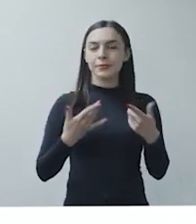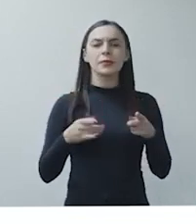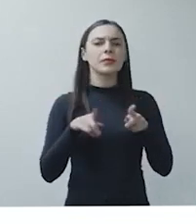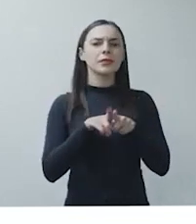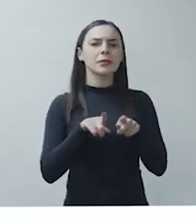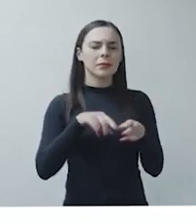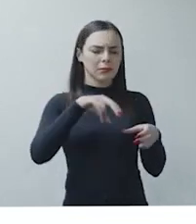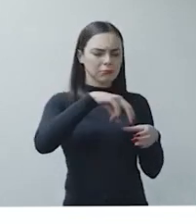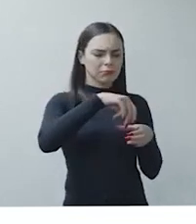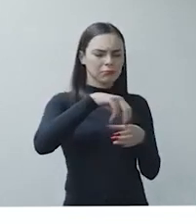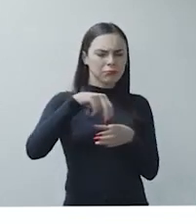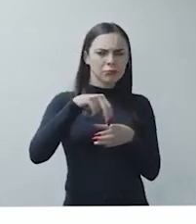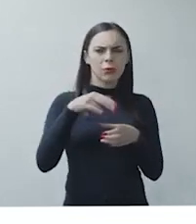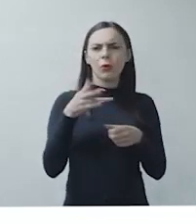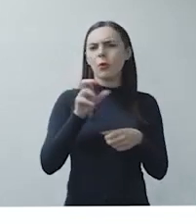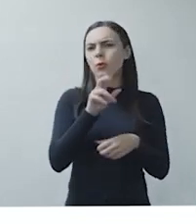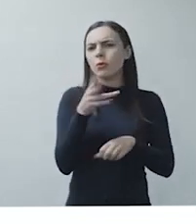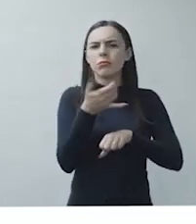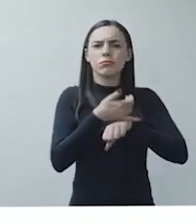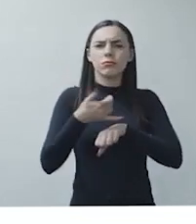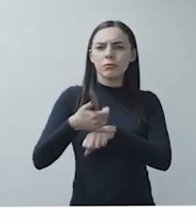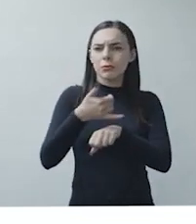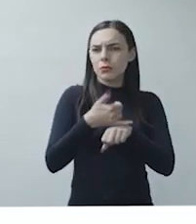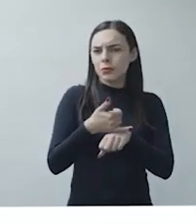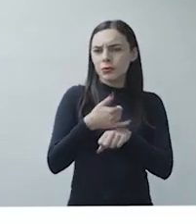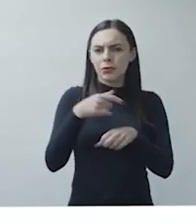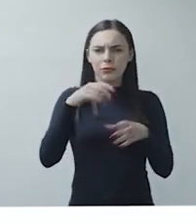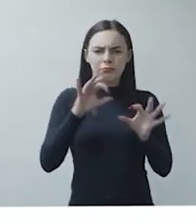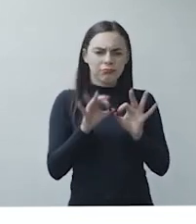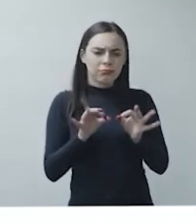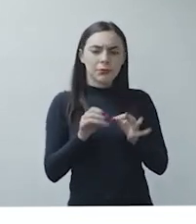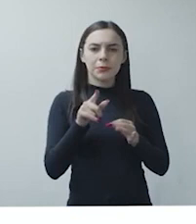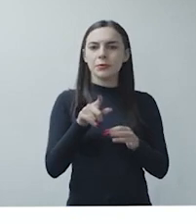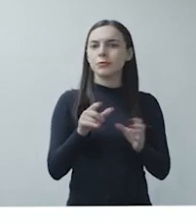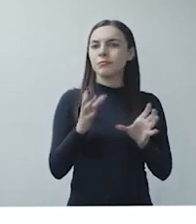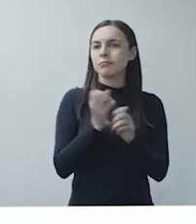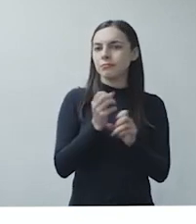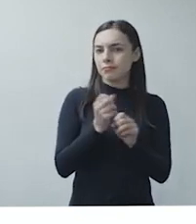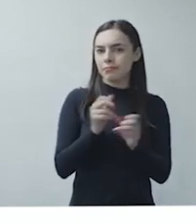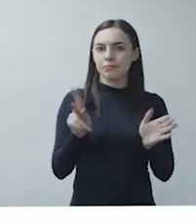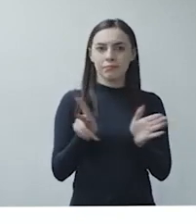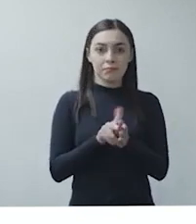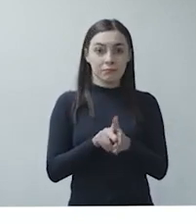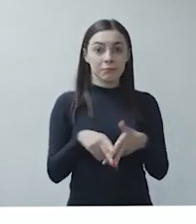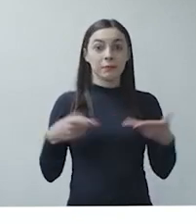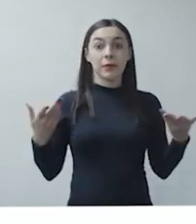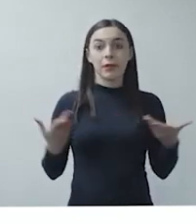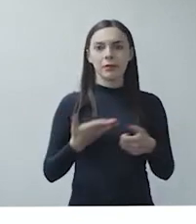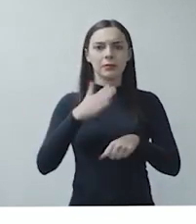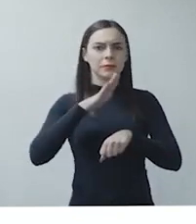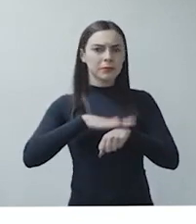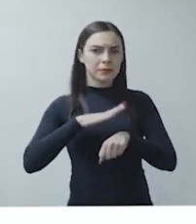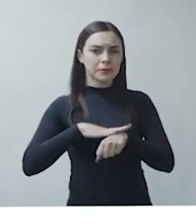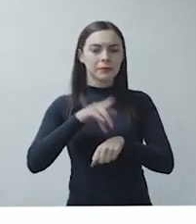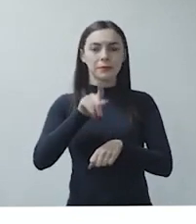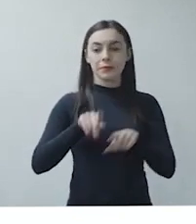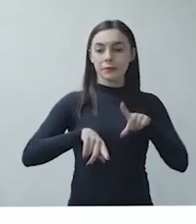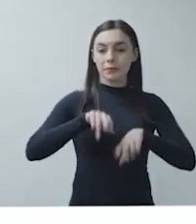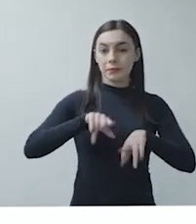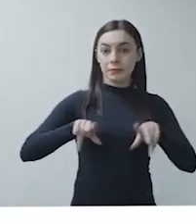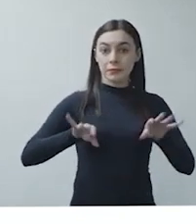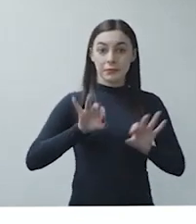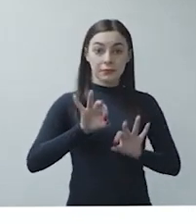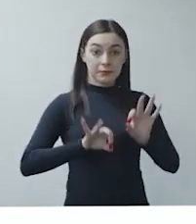tampinhas ou qualquer outro objeto que vocês tenham pequeno para fazer contagem. Eu vou dar um tempo para vocês separarem